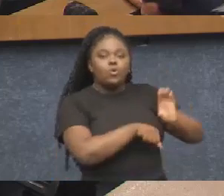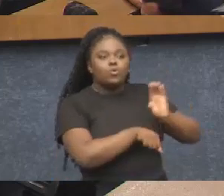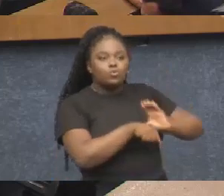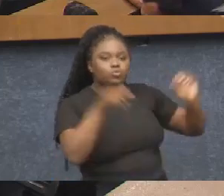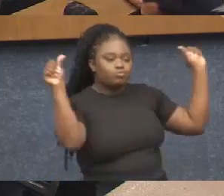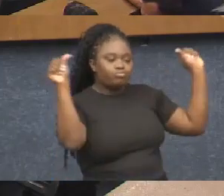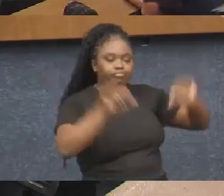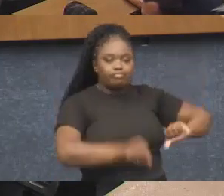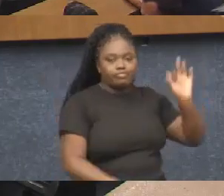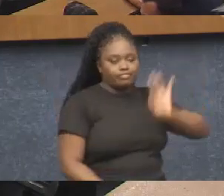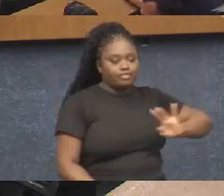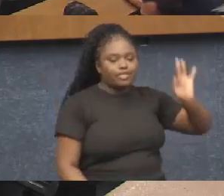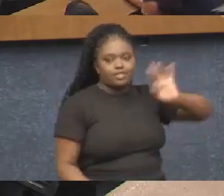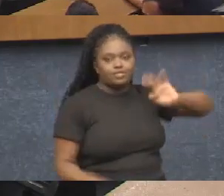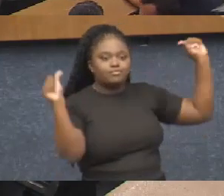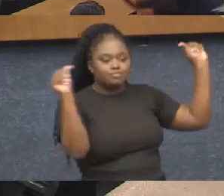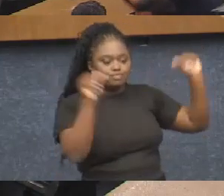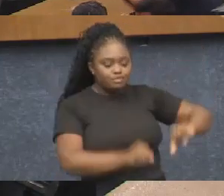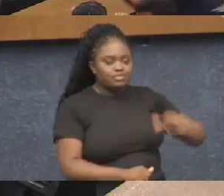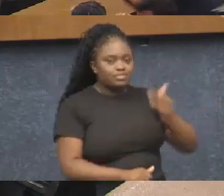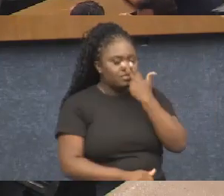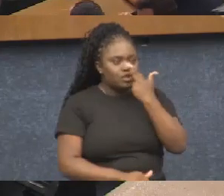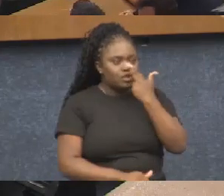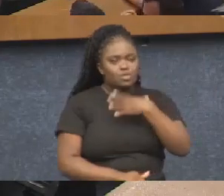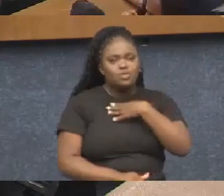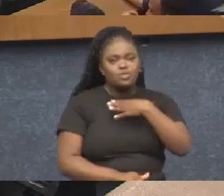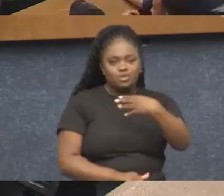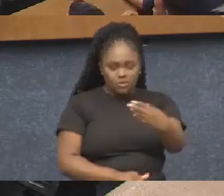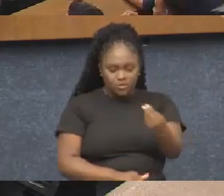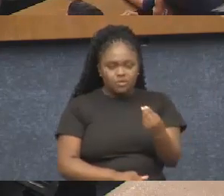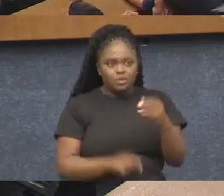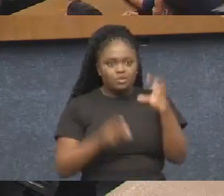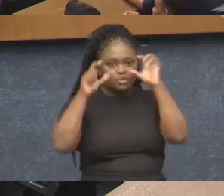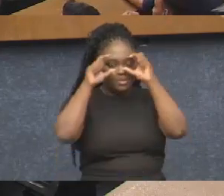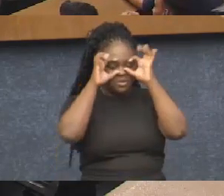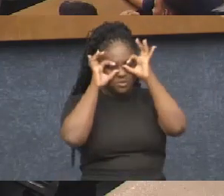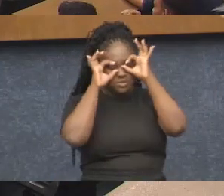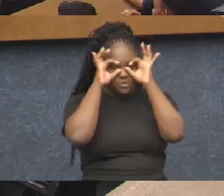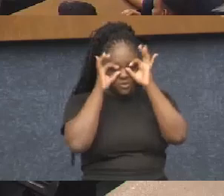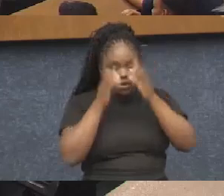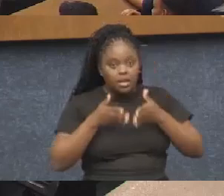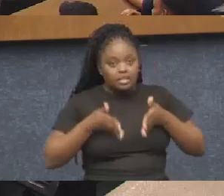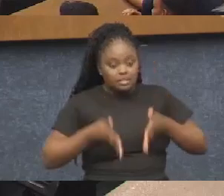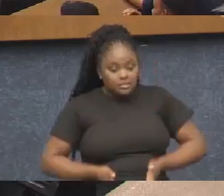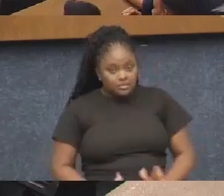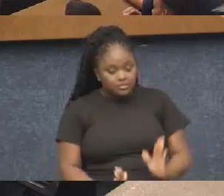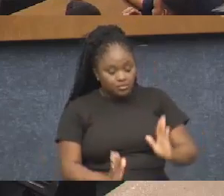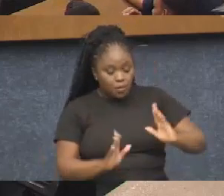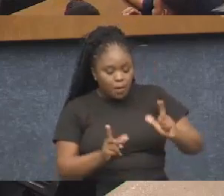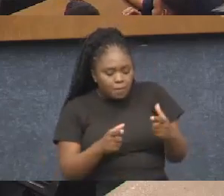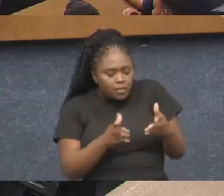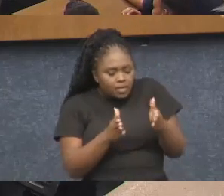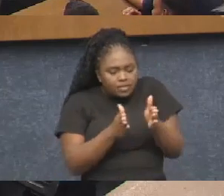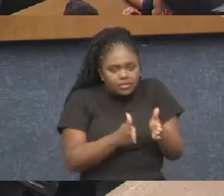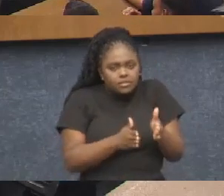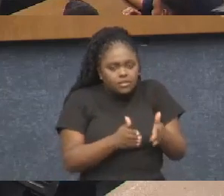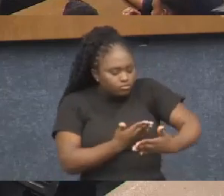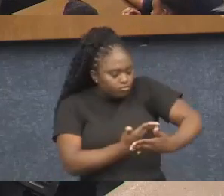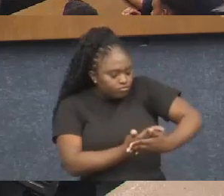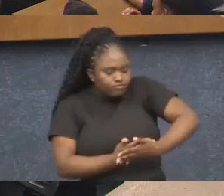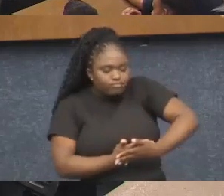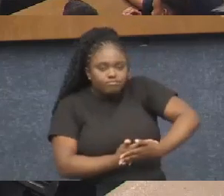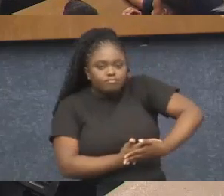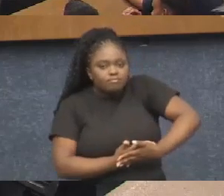renome, parecia um filhote de coruja desnutrido, nasceu prematuro de 6 meses, cabia na palma da mão da mãe dele. João Basílio